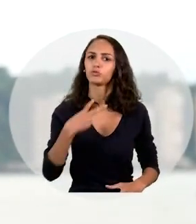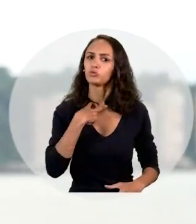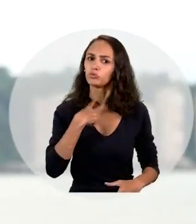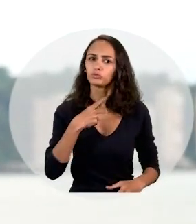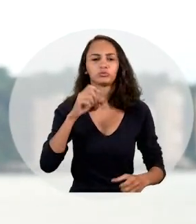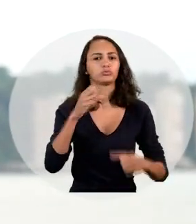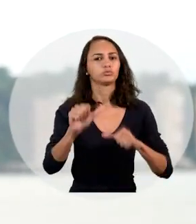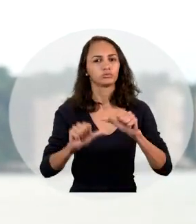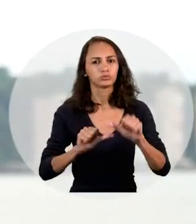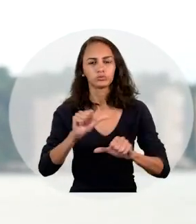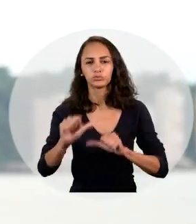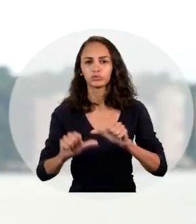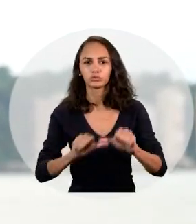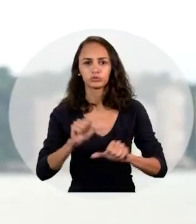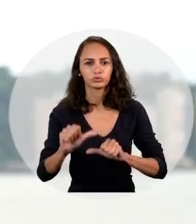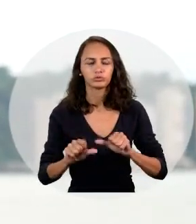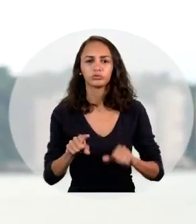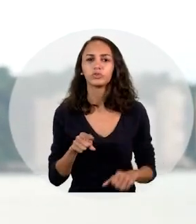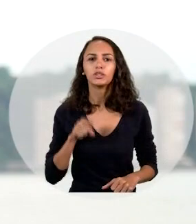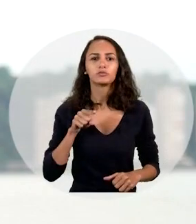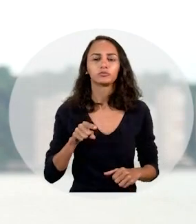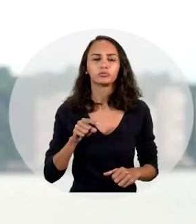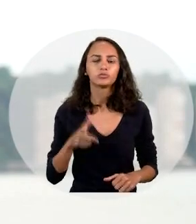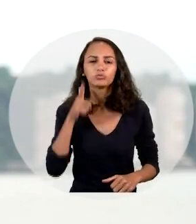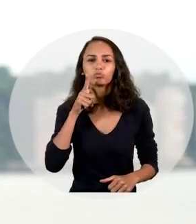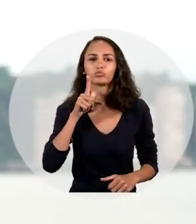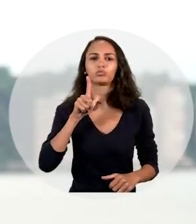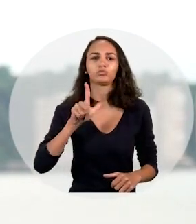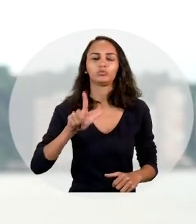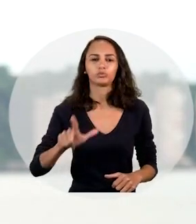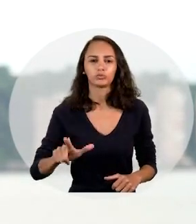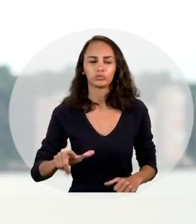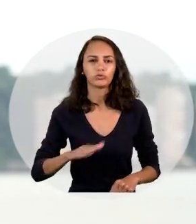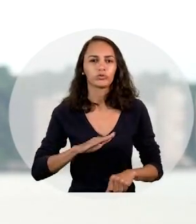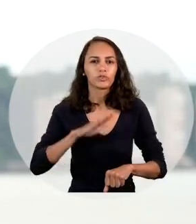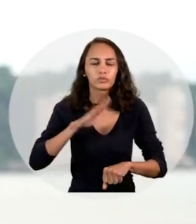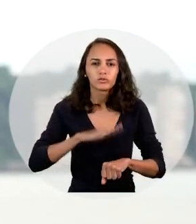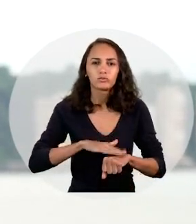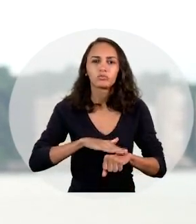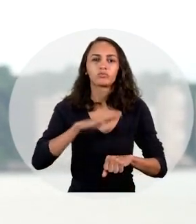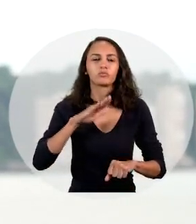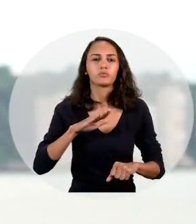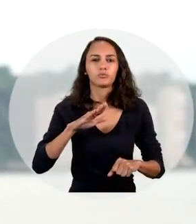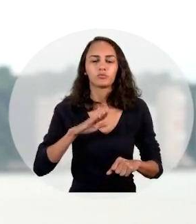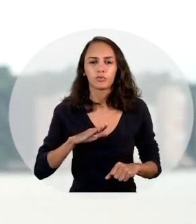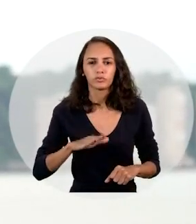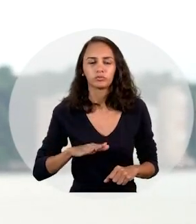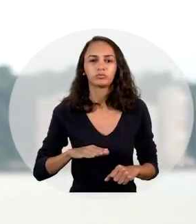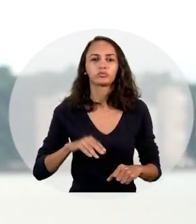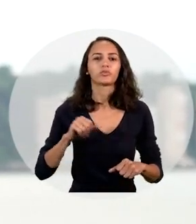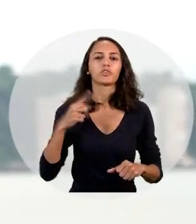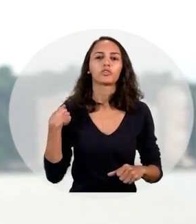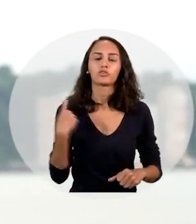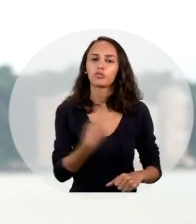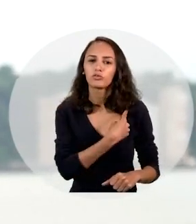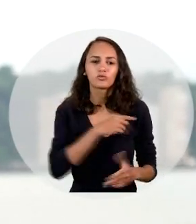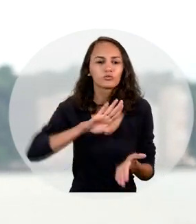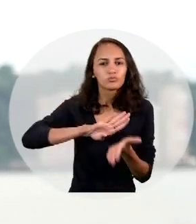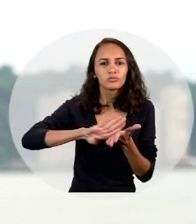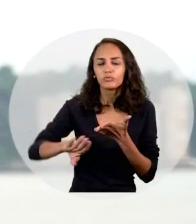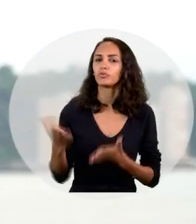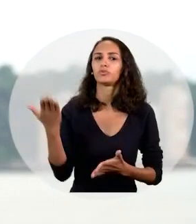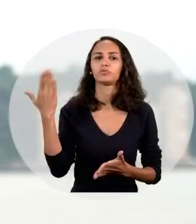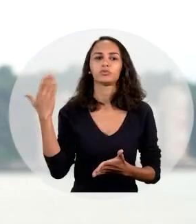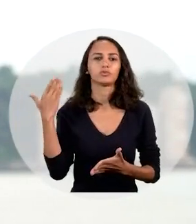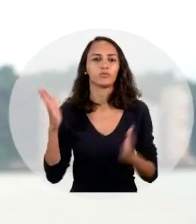que não dá para a gente mexer, é um time que está lá conseguindo fazer com que um placar que nós